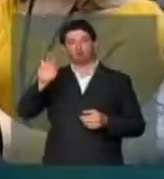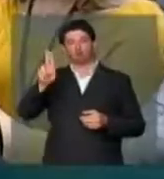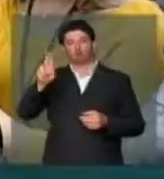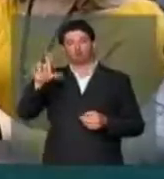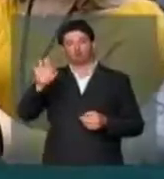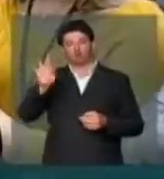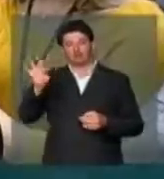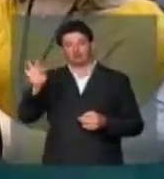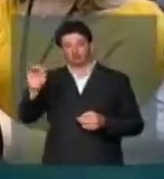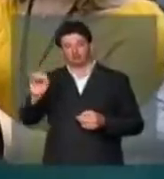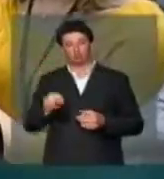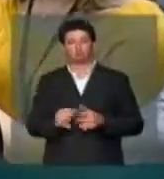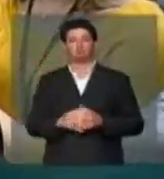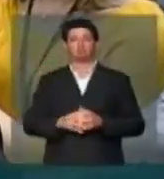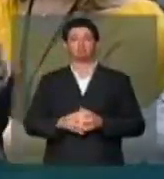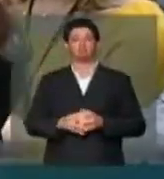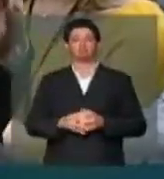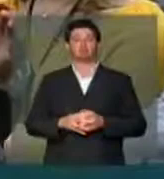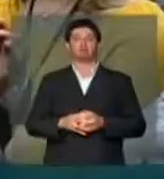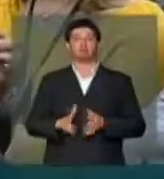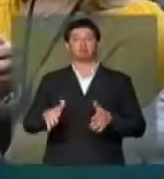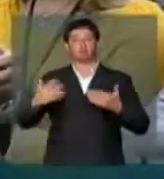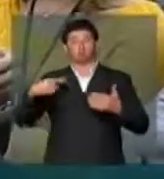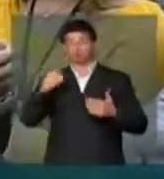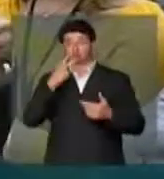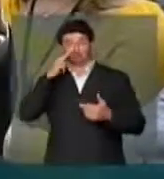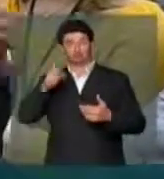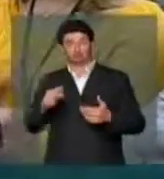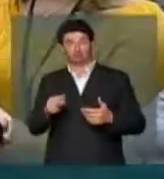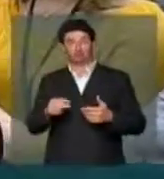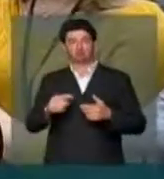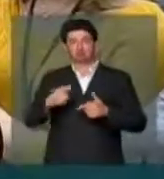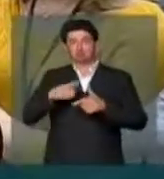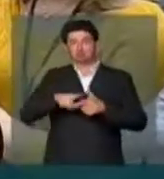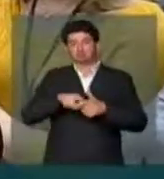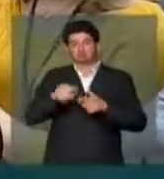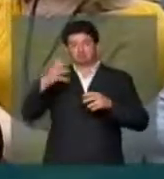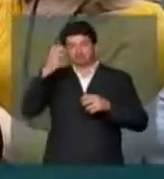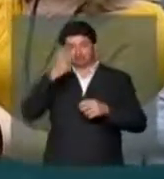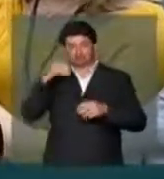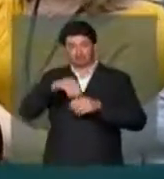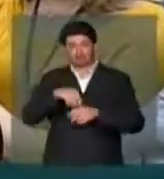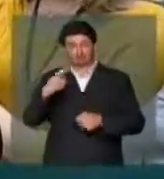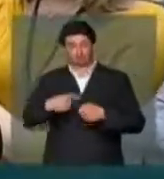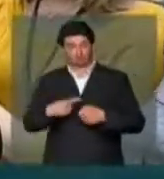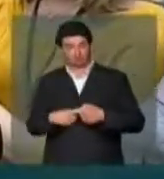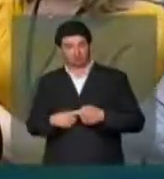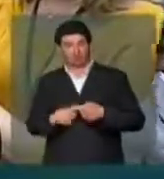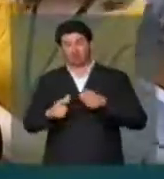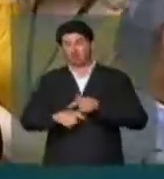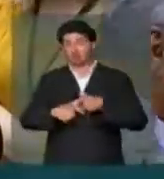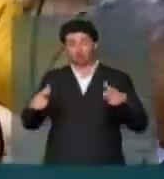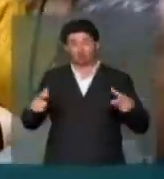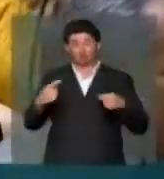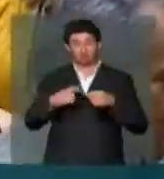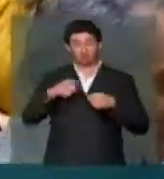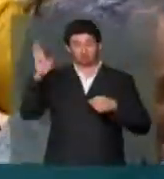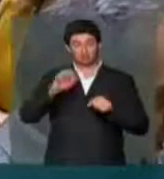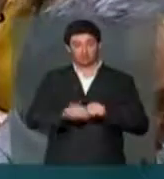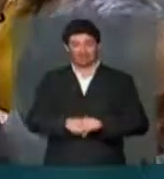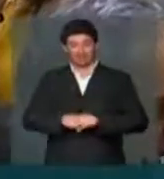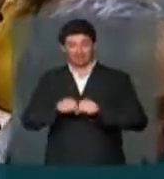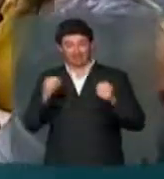trabalho e empregabilidade na região quando a gente vive um drama nos municípios municípios A grande maioria dos Municípios do país